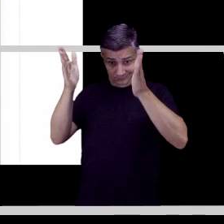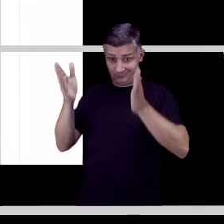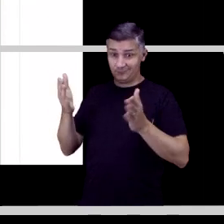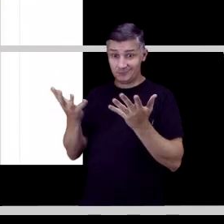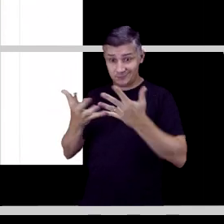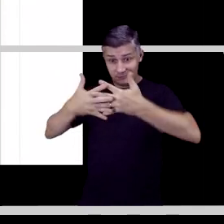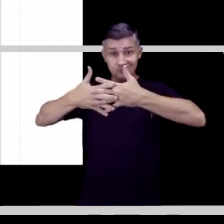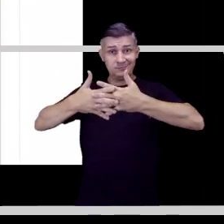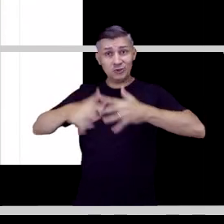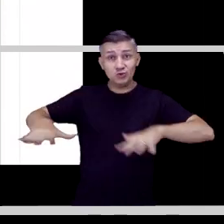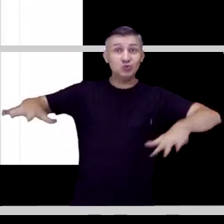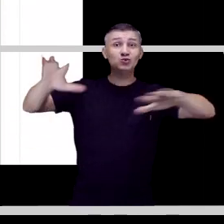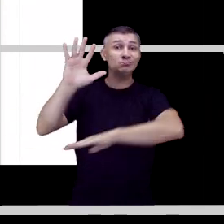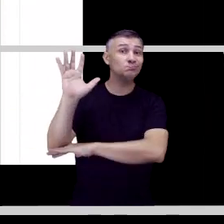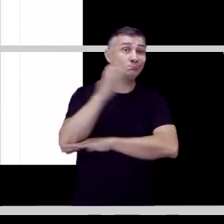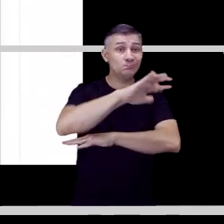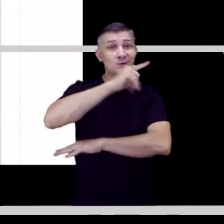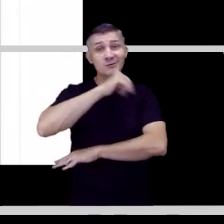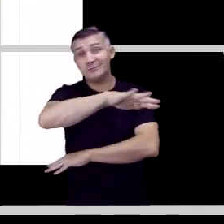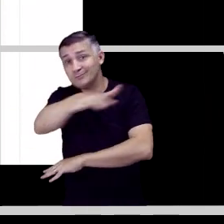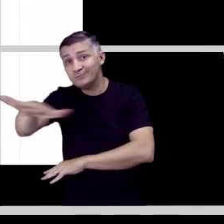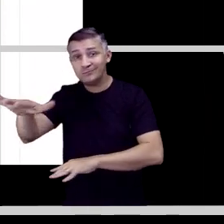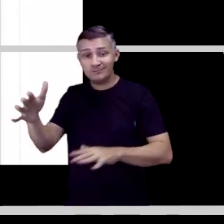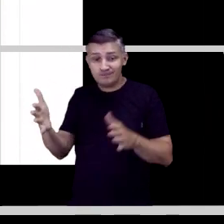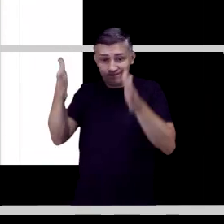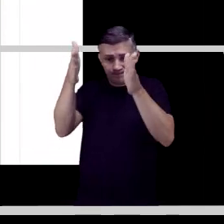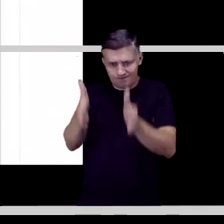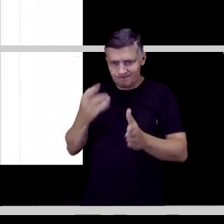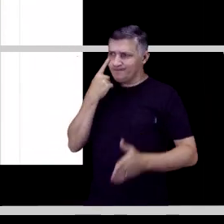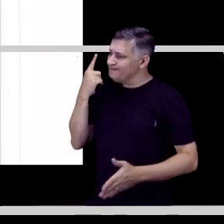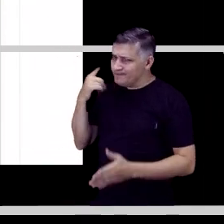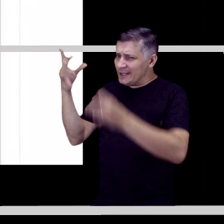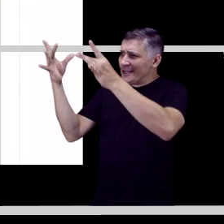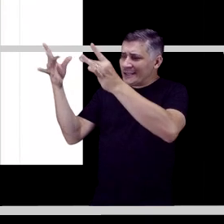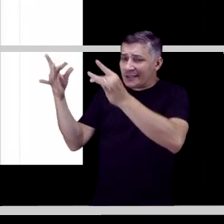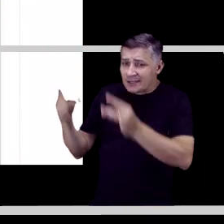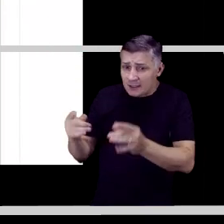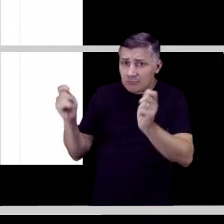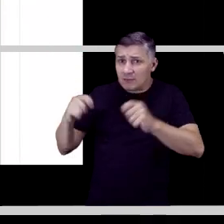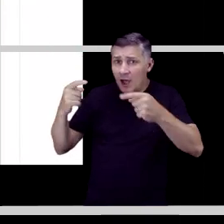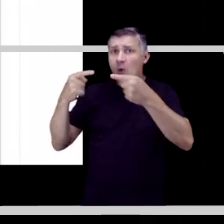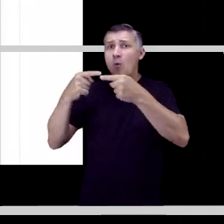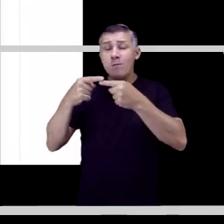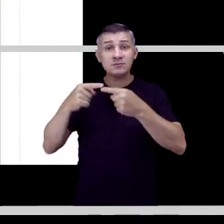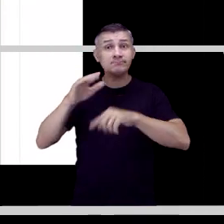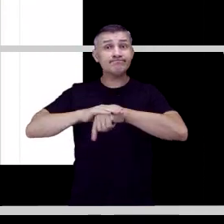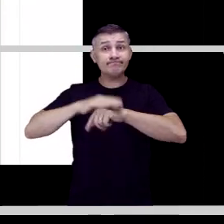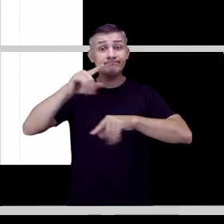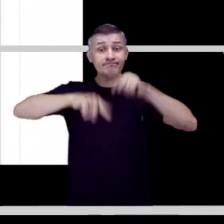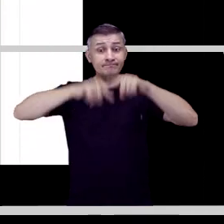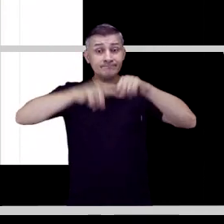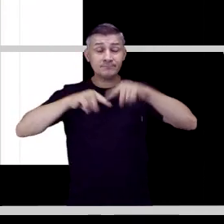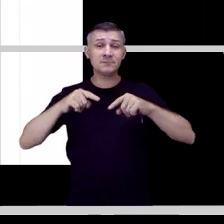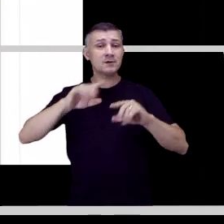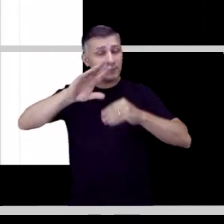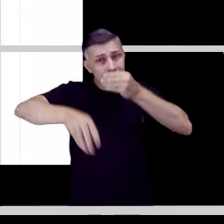horizontalizado, mais integrado com a paisagem, de modo que se apresentasse com uma descrição, né, e que conformasse mais um elemento